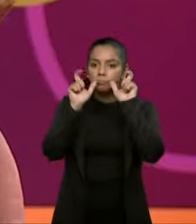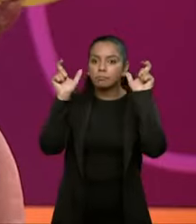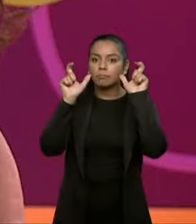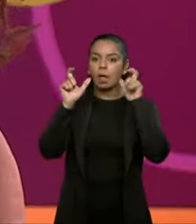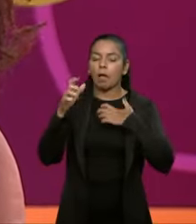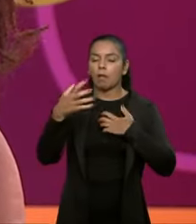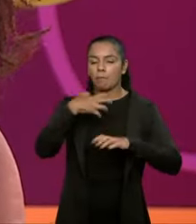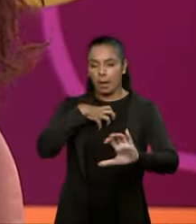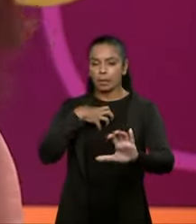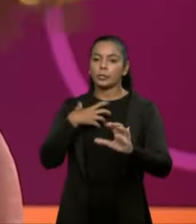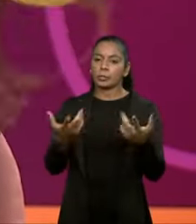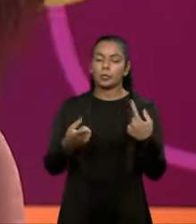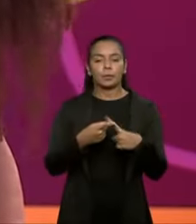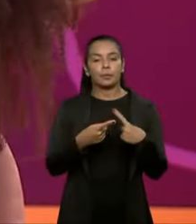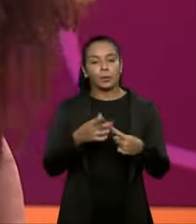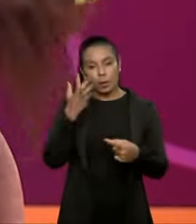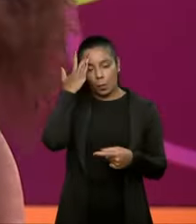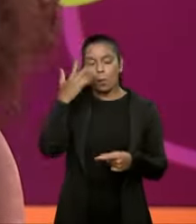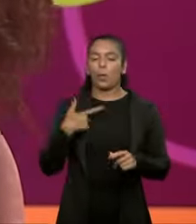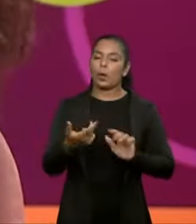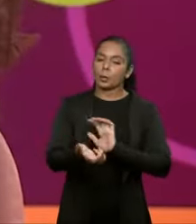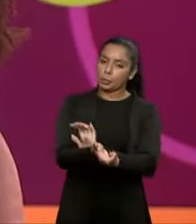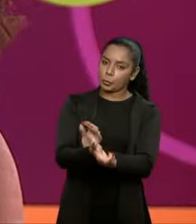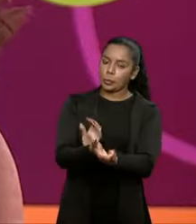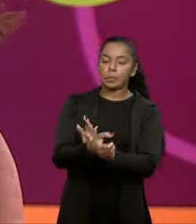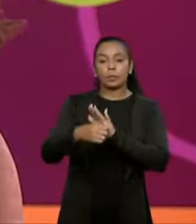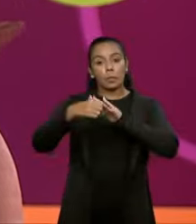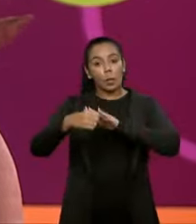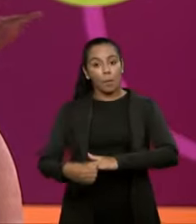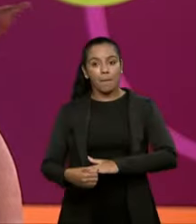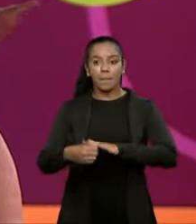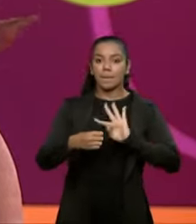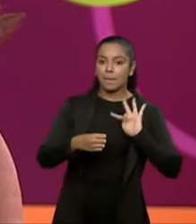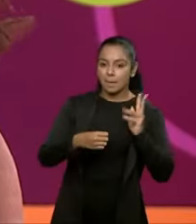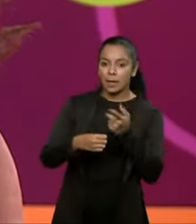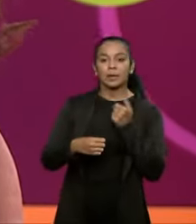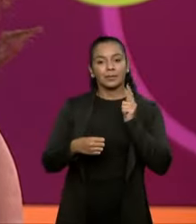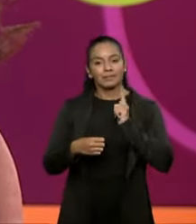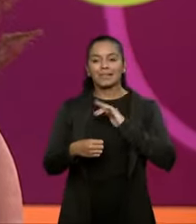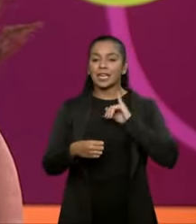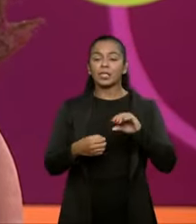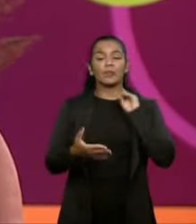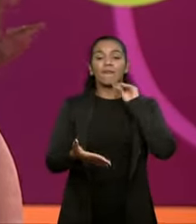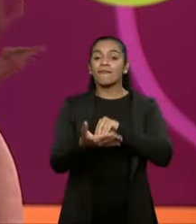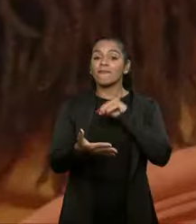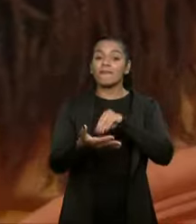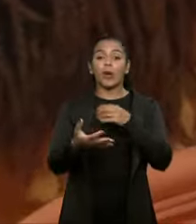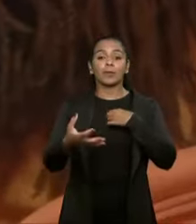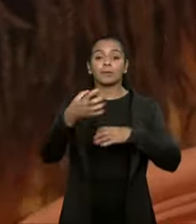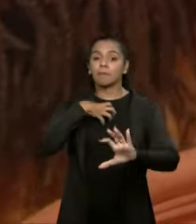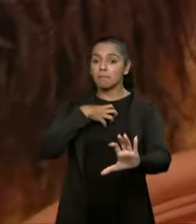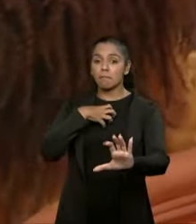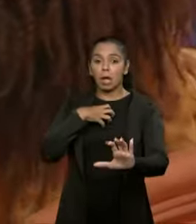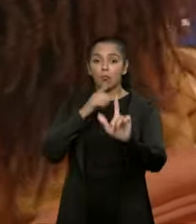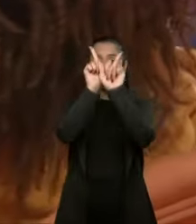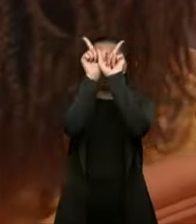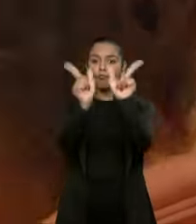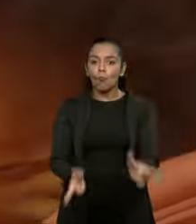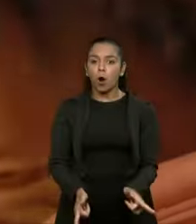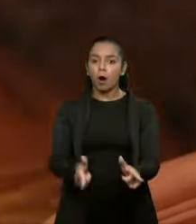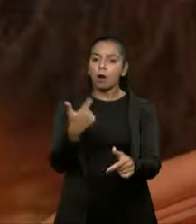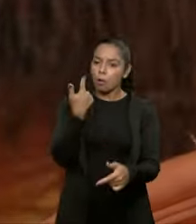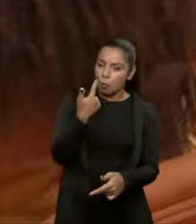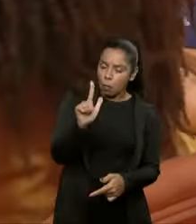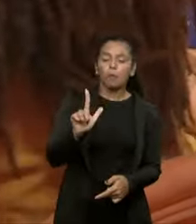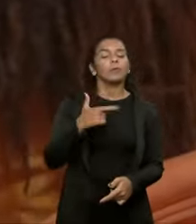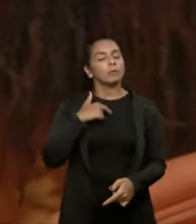acho que o racismo e as opressões, de uma forma geral, tem muito disso. Uma falta de empatia com o outro. Com certeza. Sensibilização,